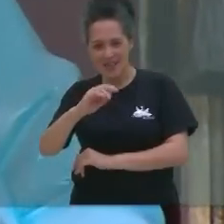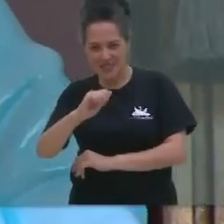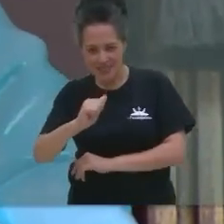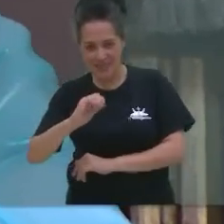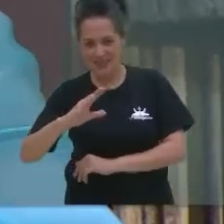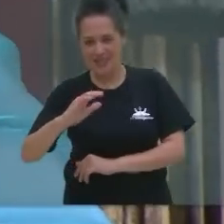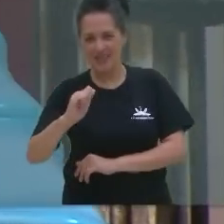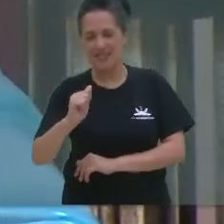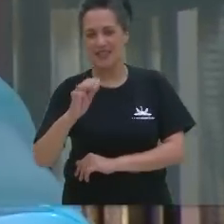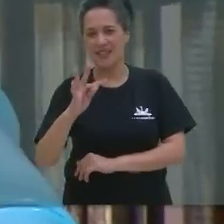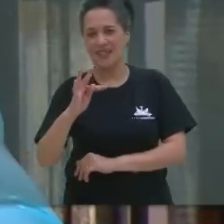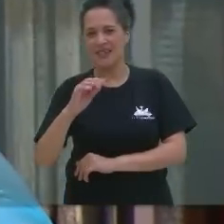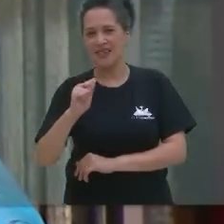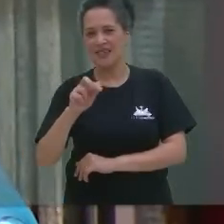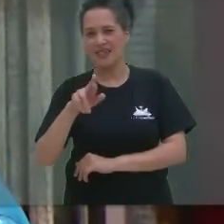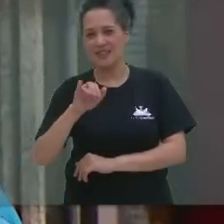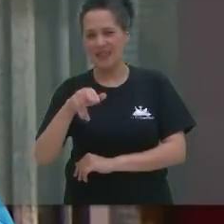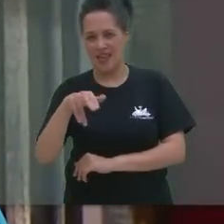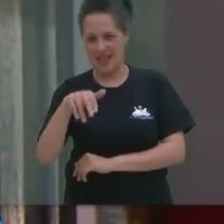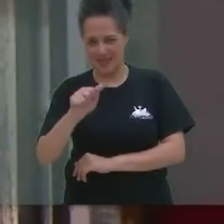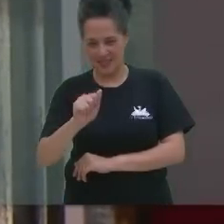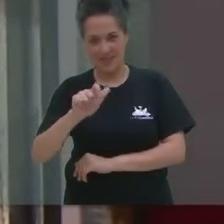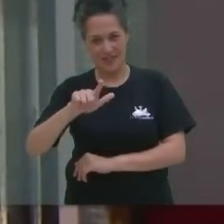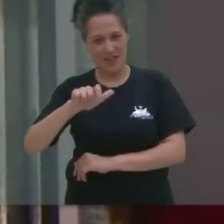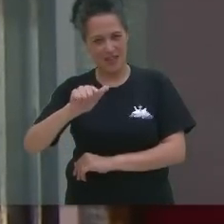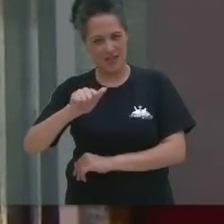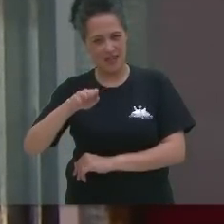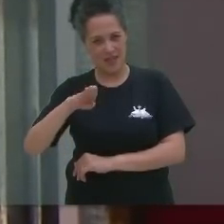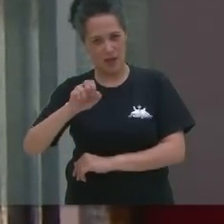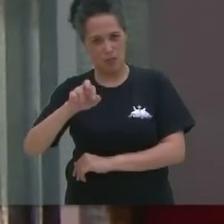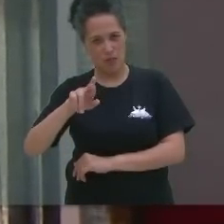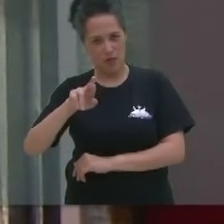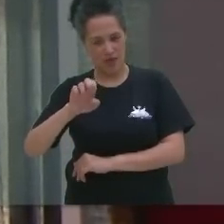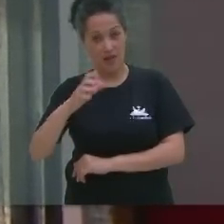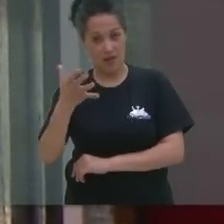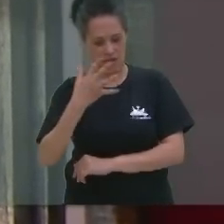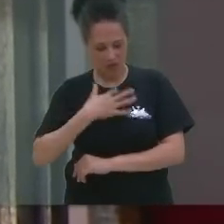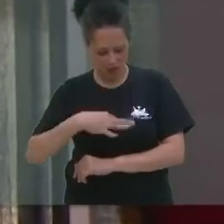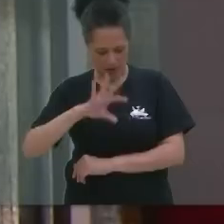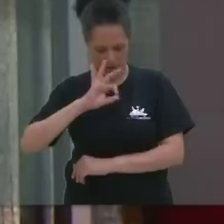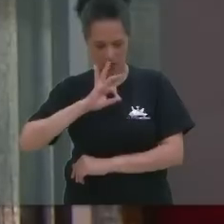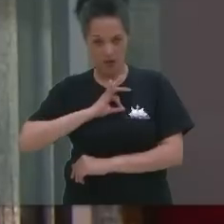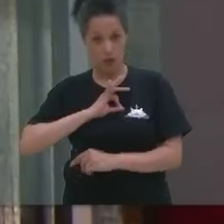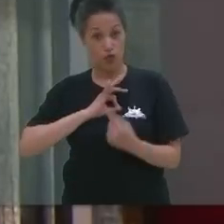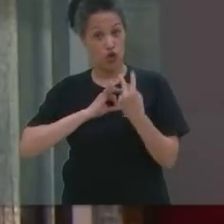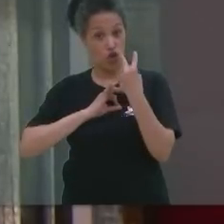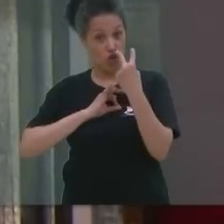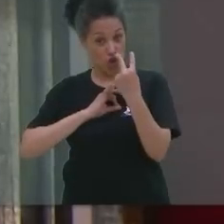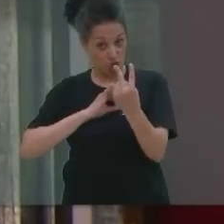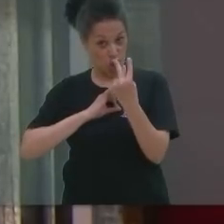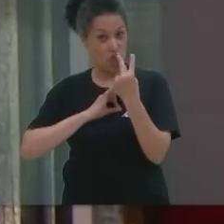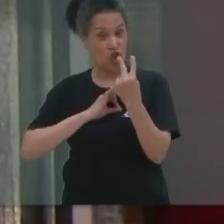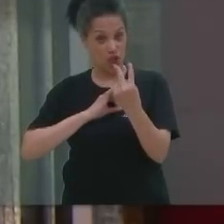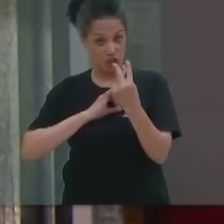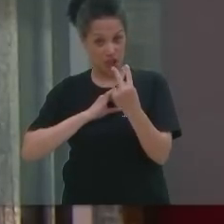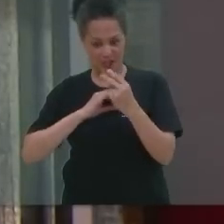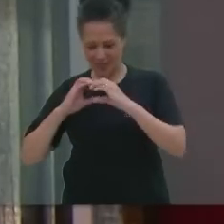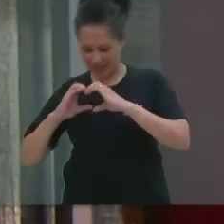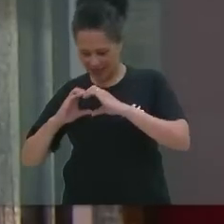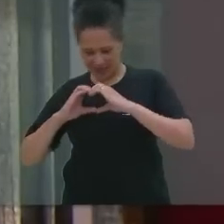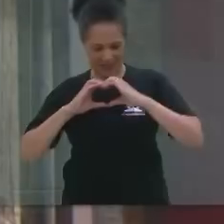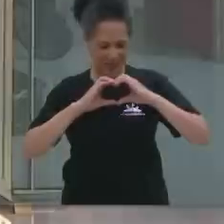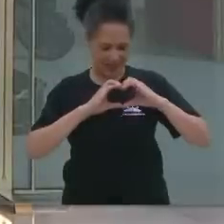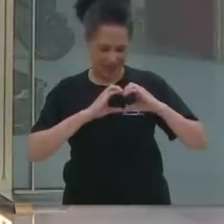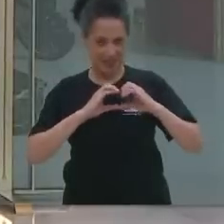disse, eu quero que seja cunhada esta medalha. Uma medalha que tem dois corações. O Imaculado Coração de